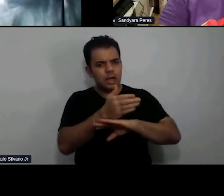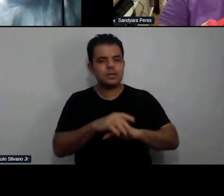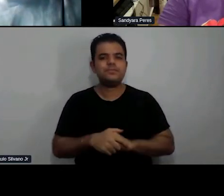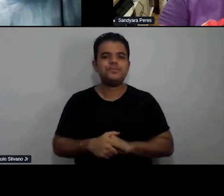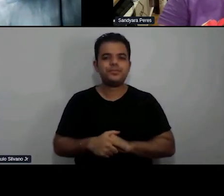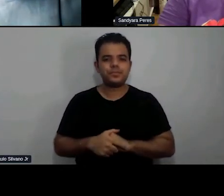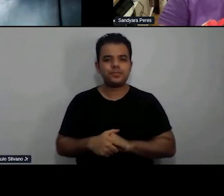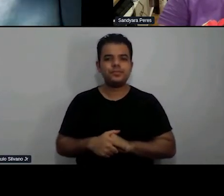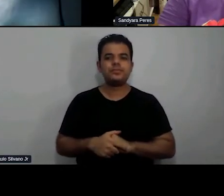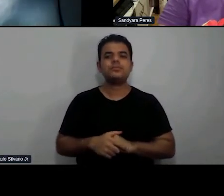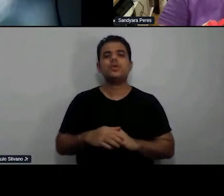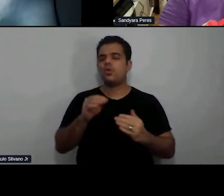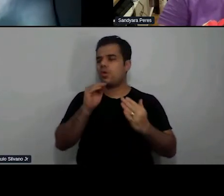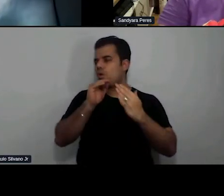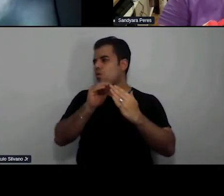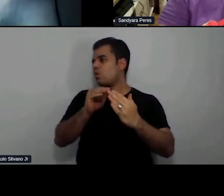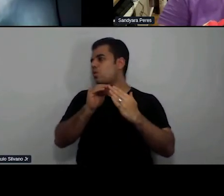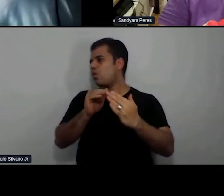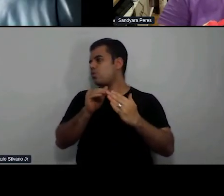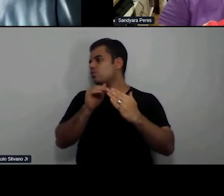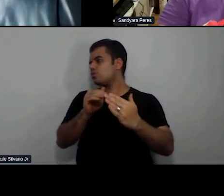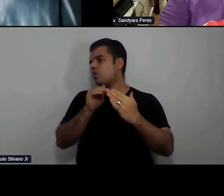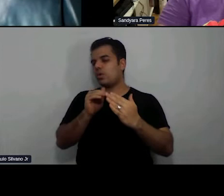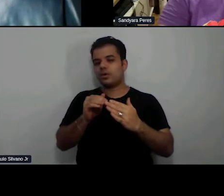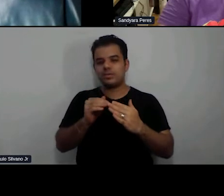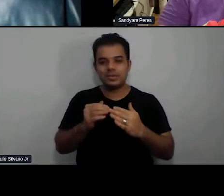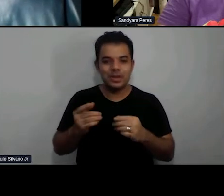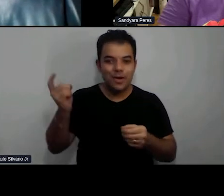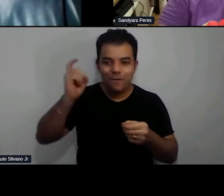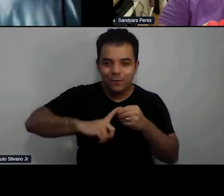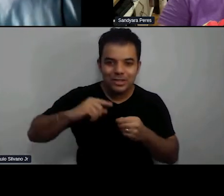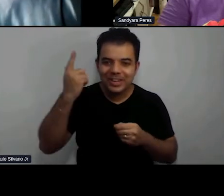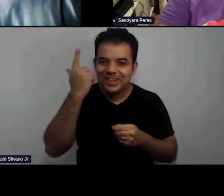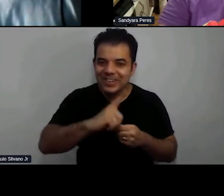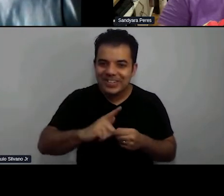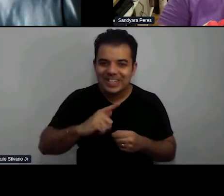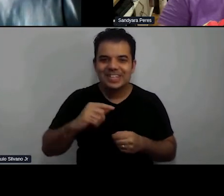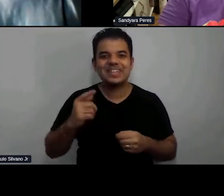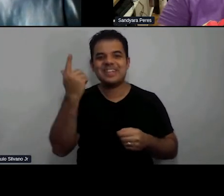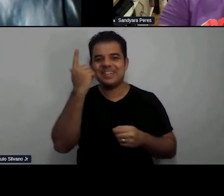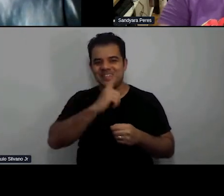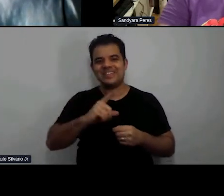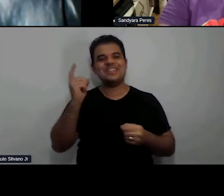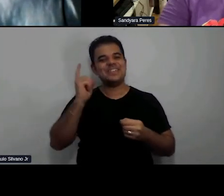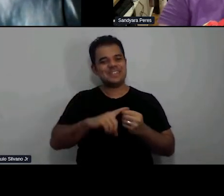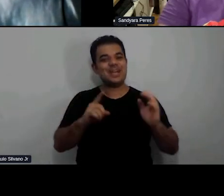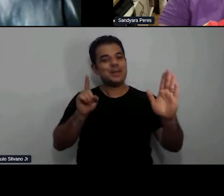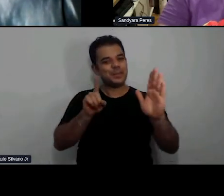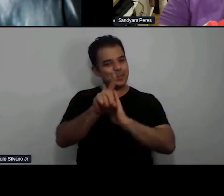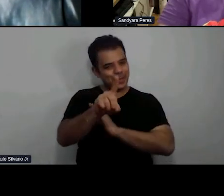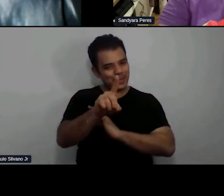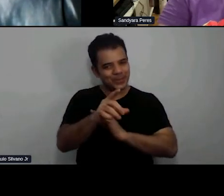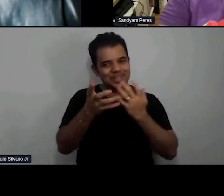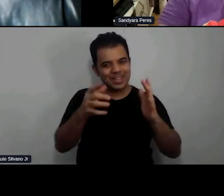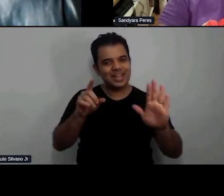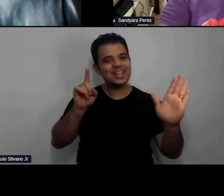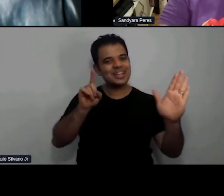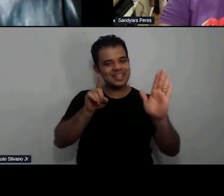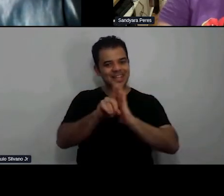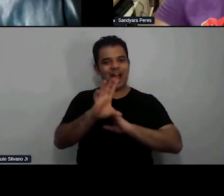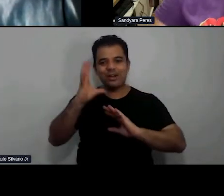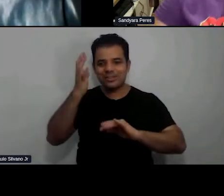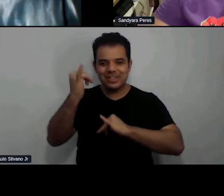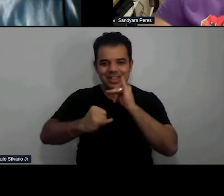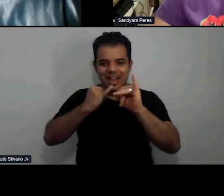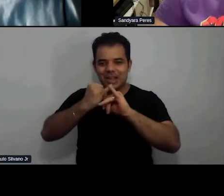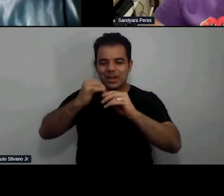Concordo plenamente. Eu consegui voltar aqui. Eu queria fazer uma pergunta. A internet deu um brau aqui,